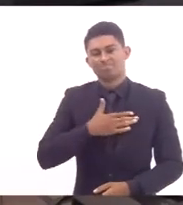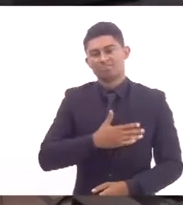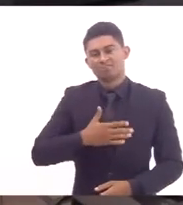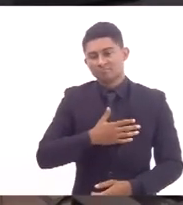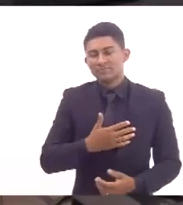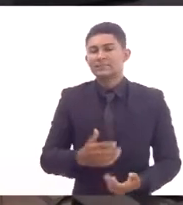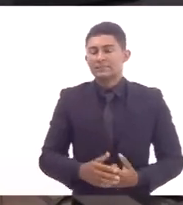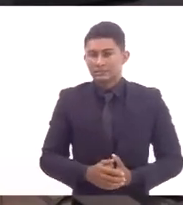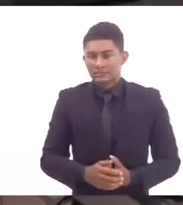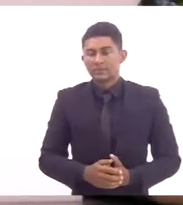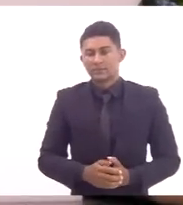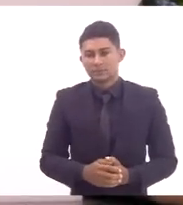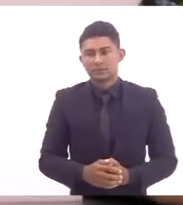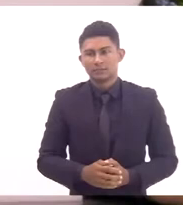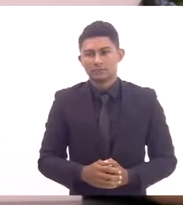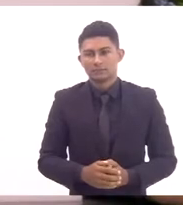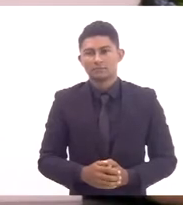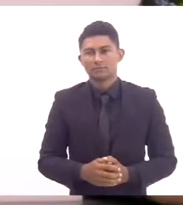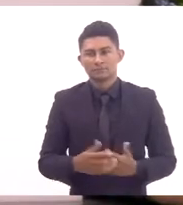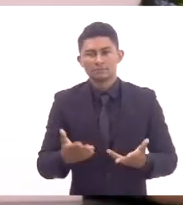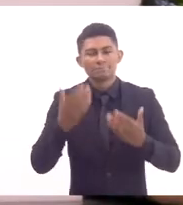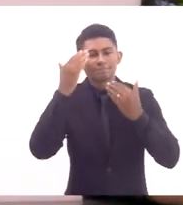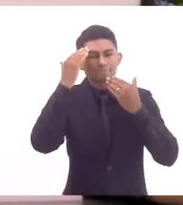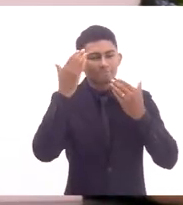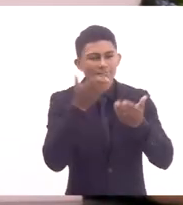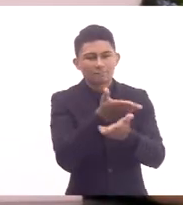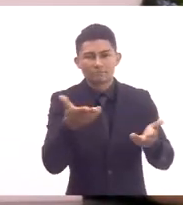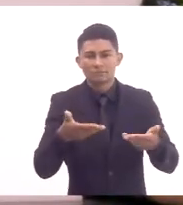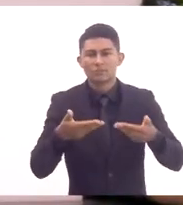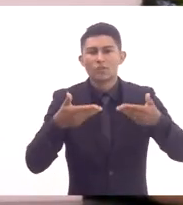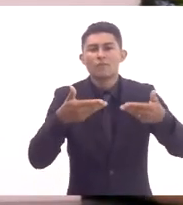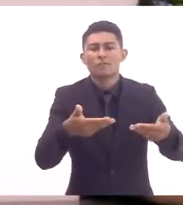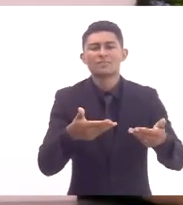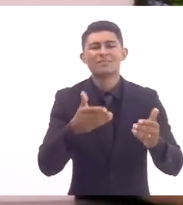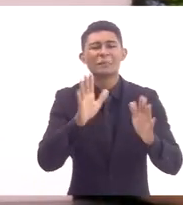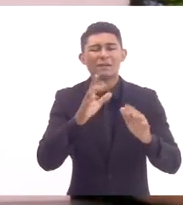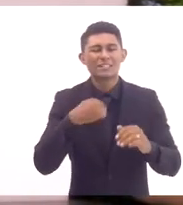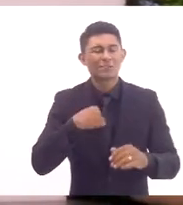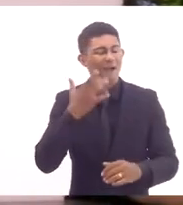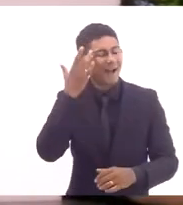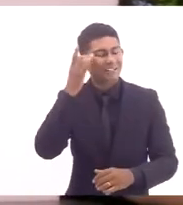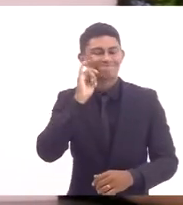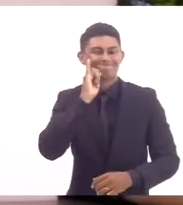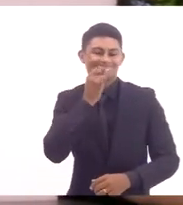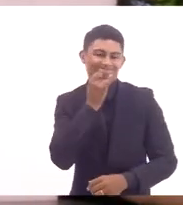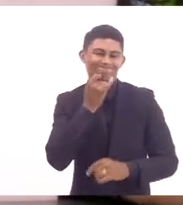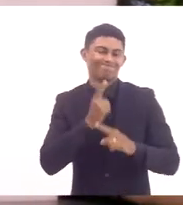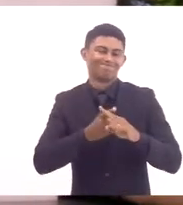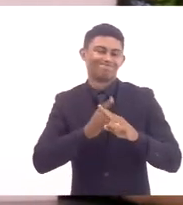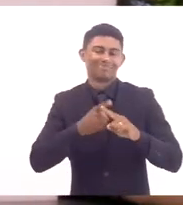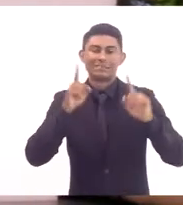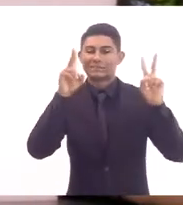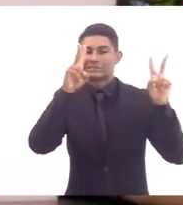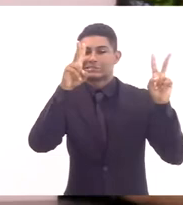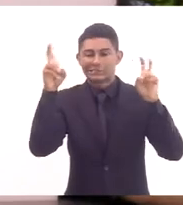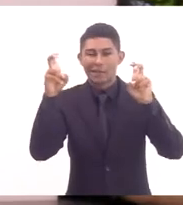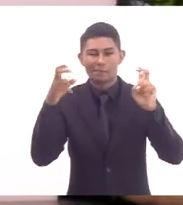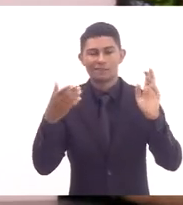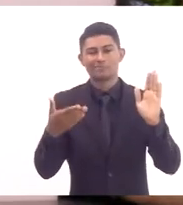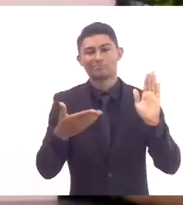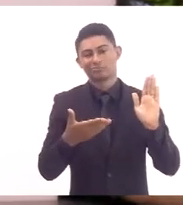assim ao mesmo tempo que eu agradeço o convite Eu lamento a gente tá mais uma vez discutindo e debatendo um tema